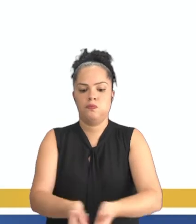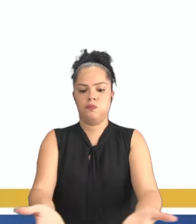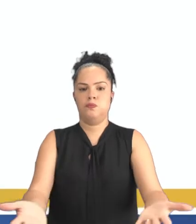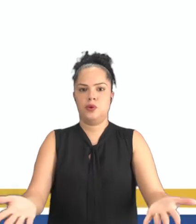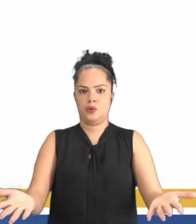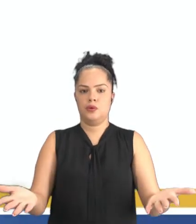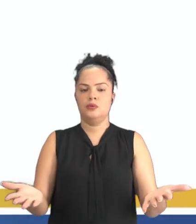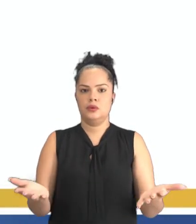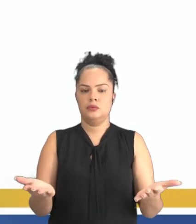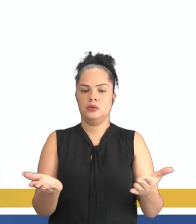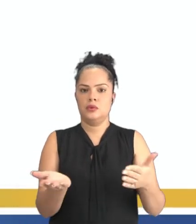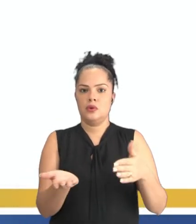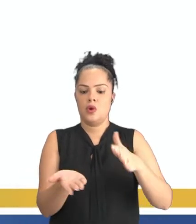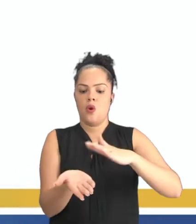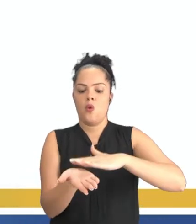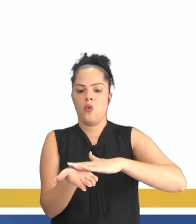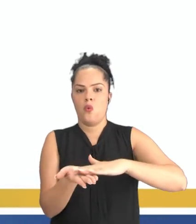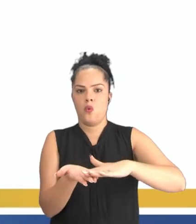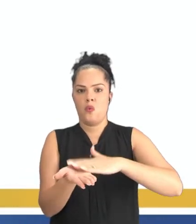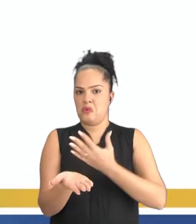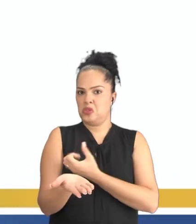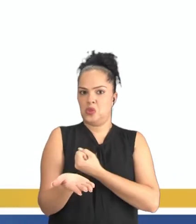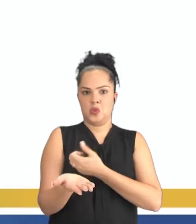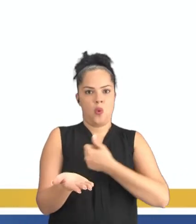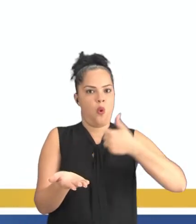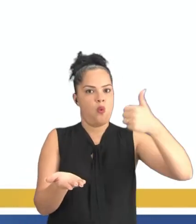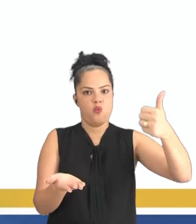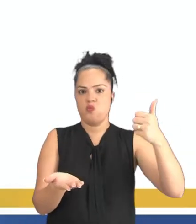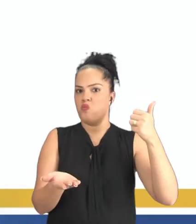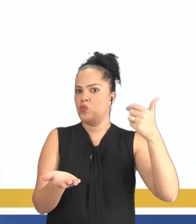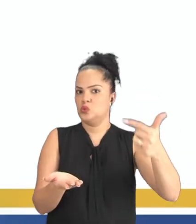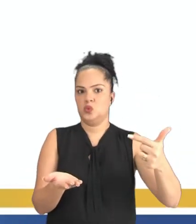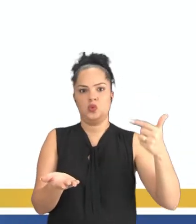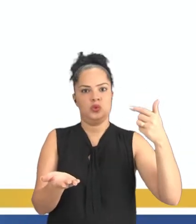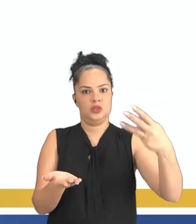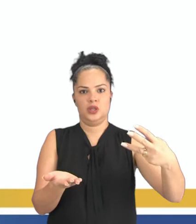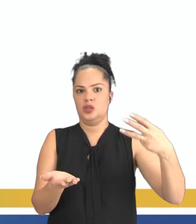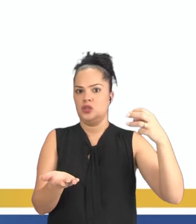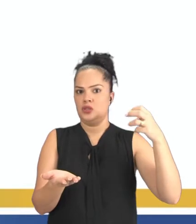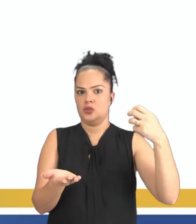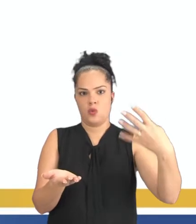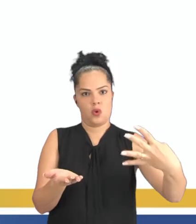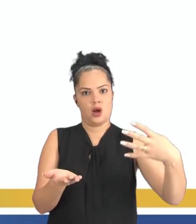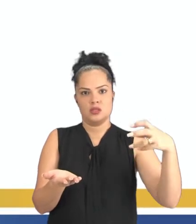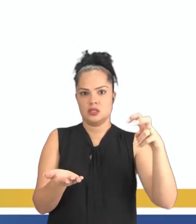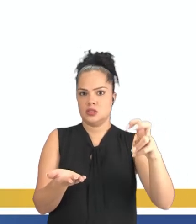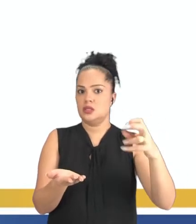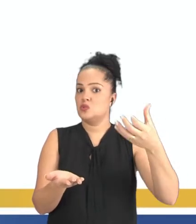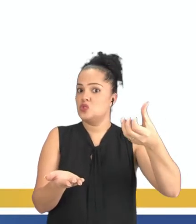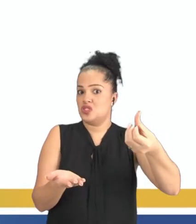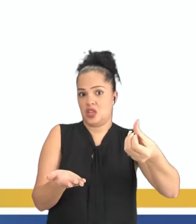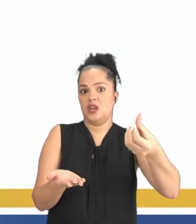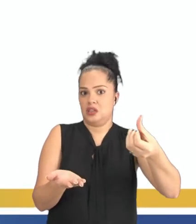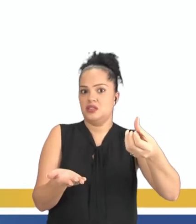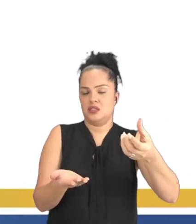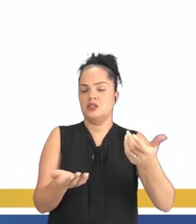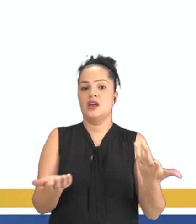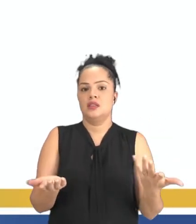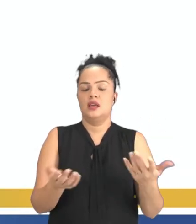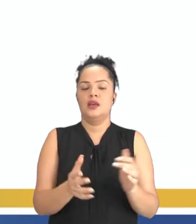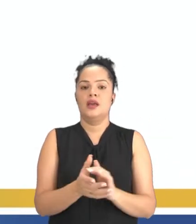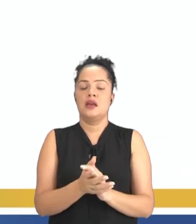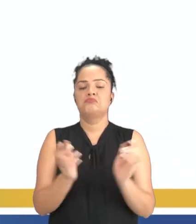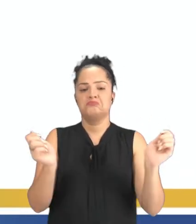para cima pode ser os números 1, 2, 3, 4, 5 ou 6. Então, cada um desses resultados